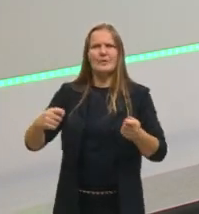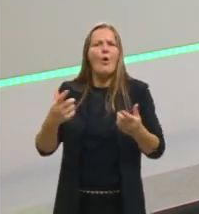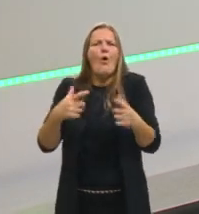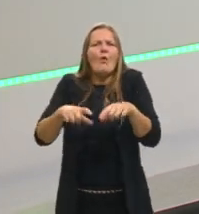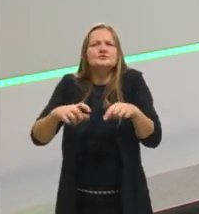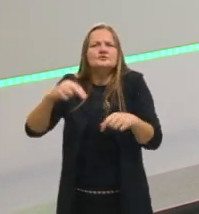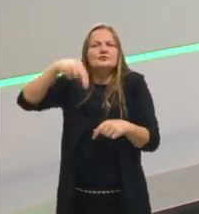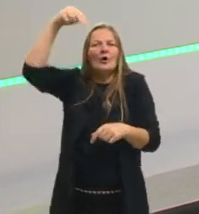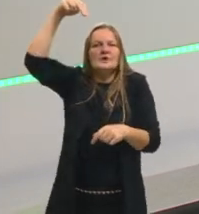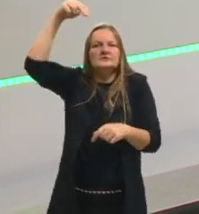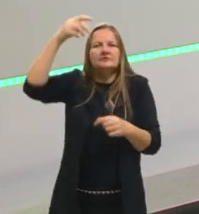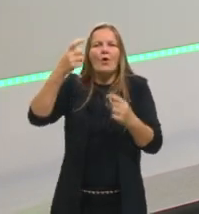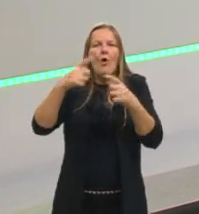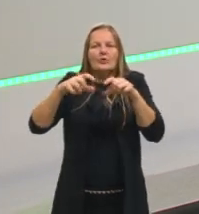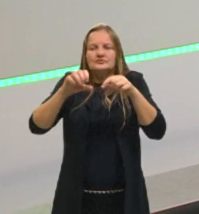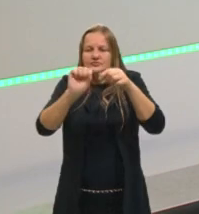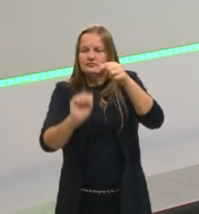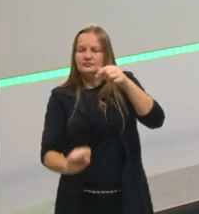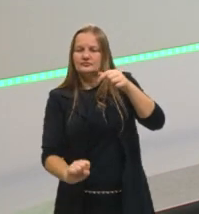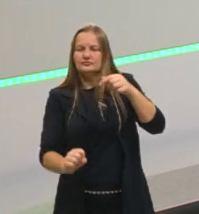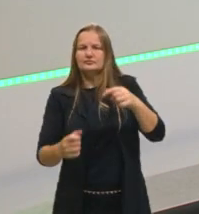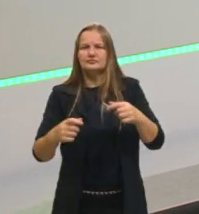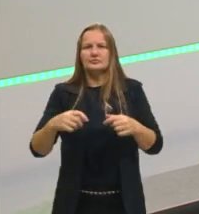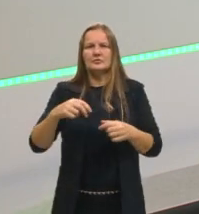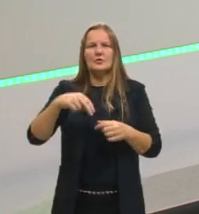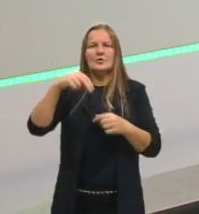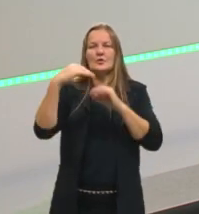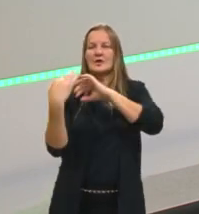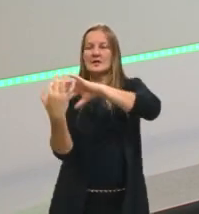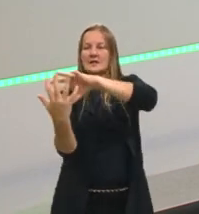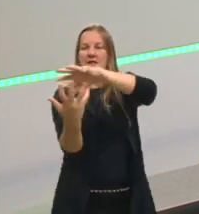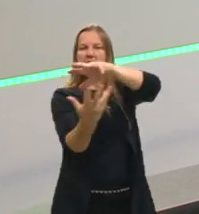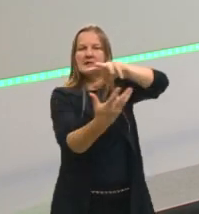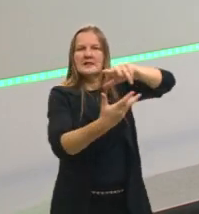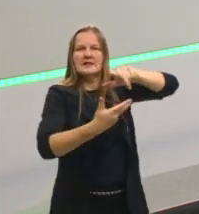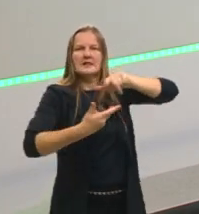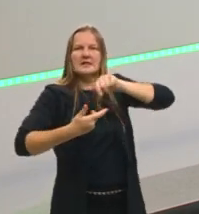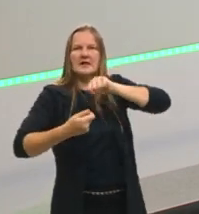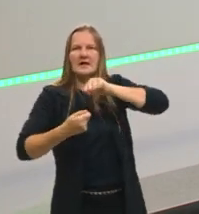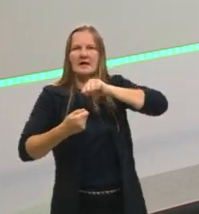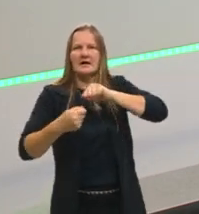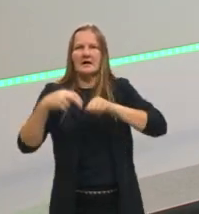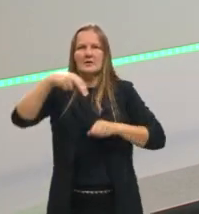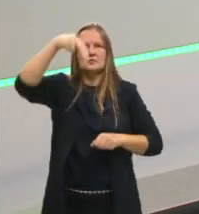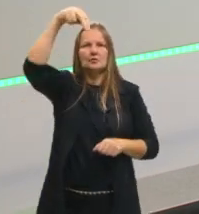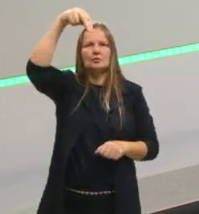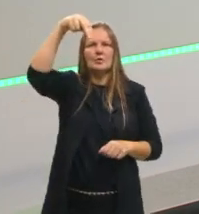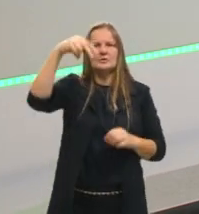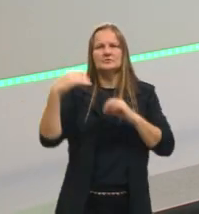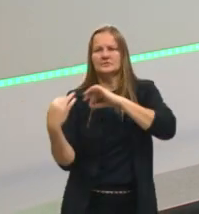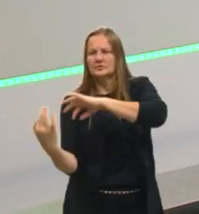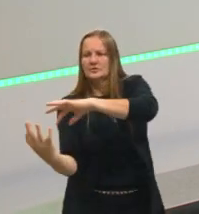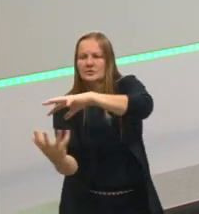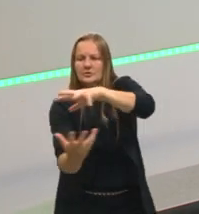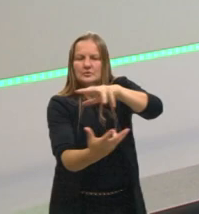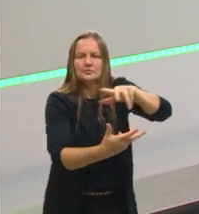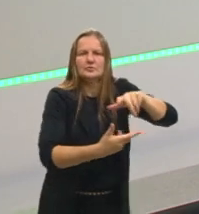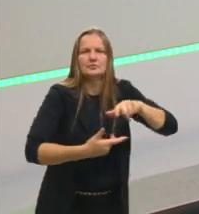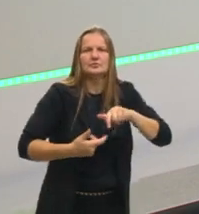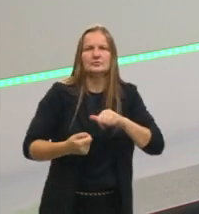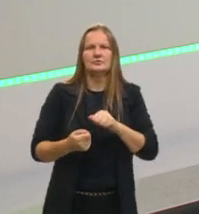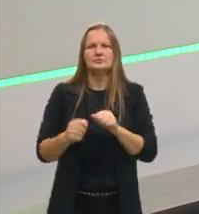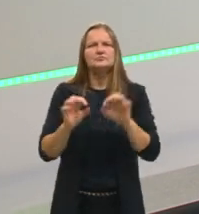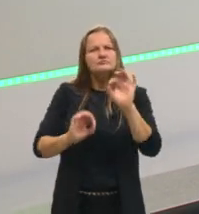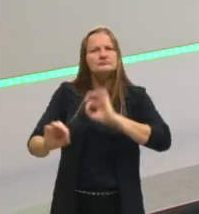tenho que saber o norte do mapa com norte da terra não é o norte geográfico há meninos Os meninos estão Norte aí eu